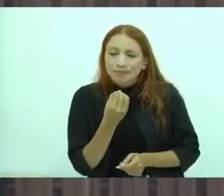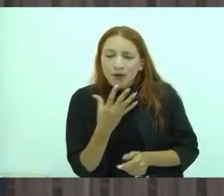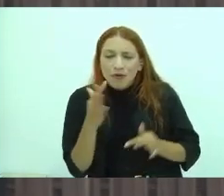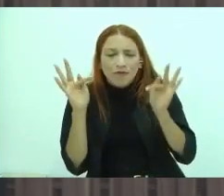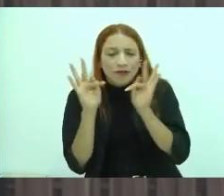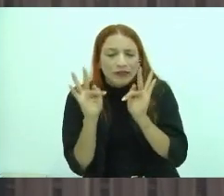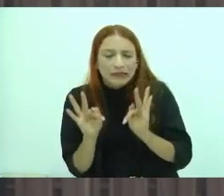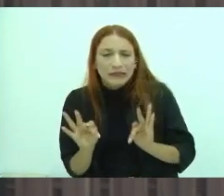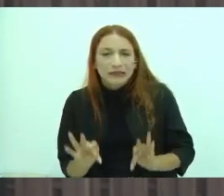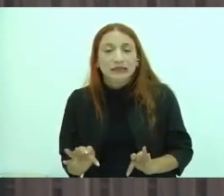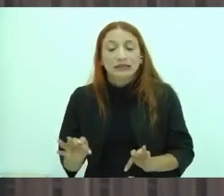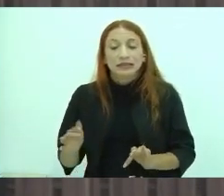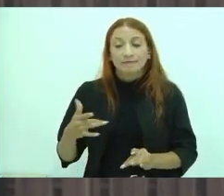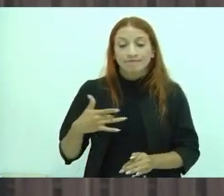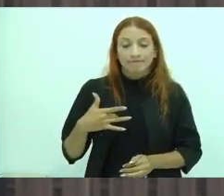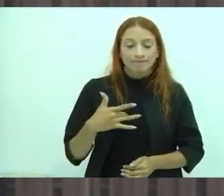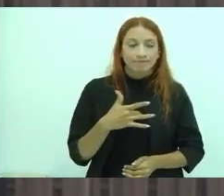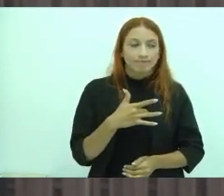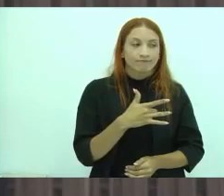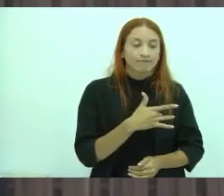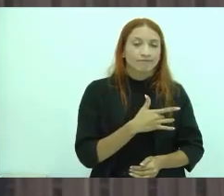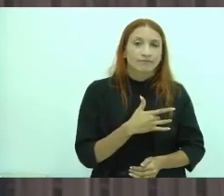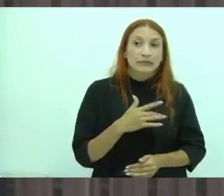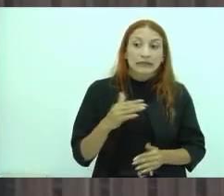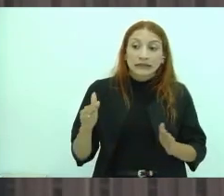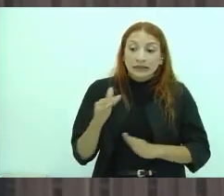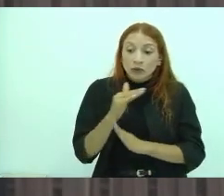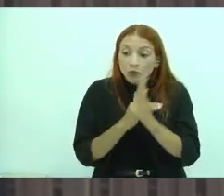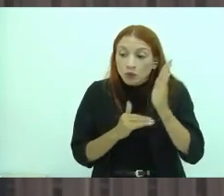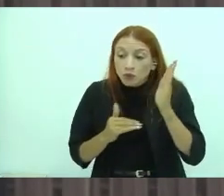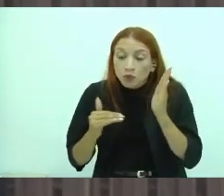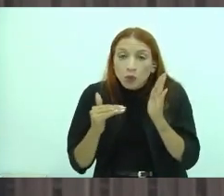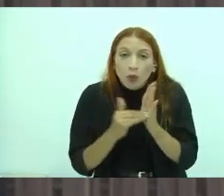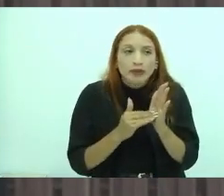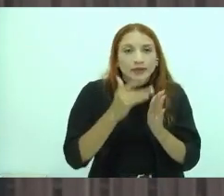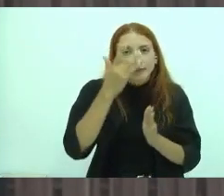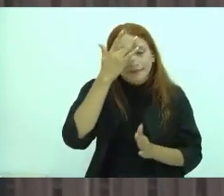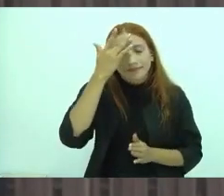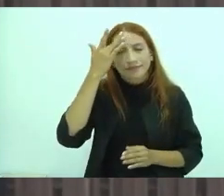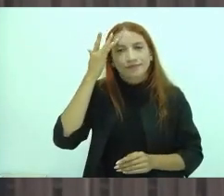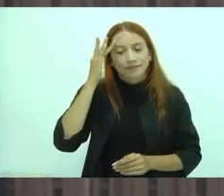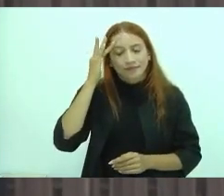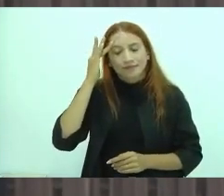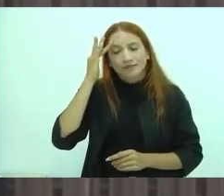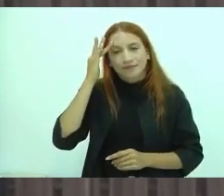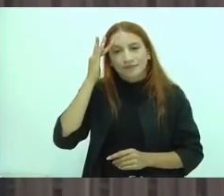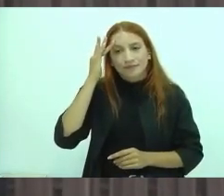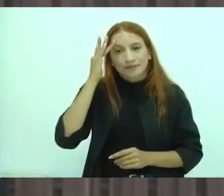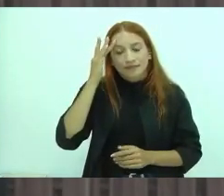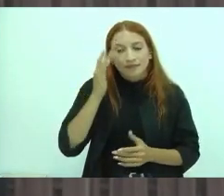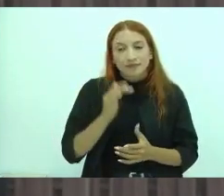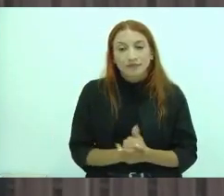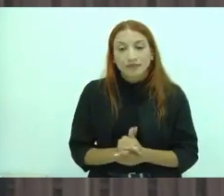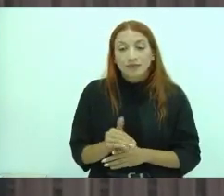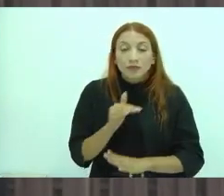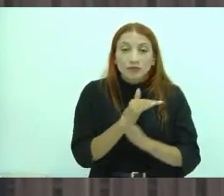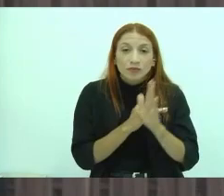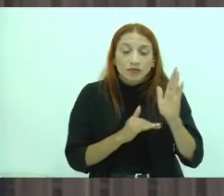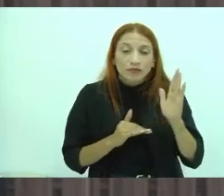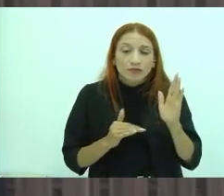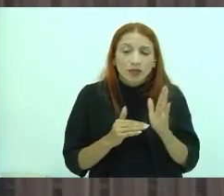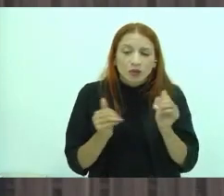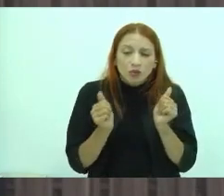muita alegria, saúde a todos os irmãos teixeirenses, a todos aqueles que estão